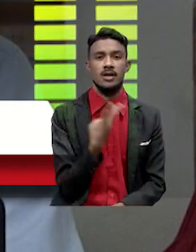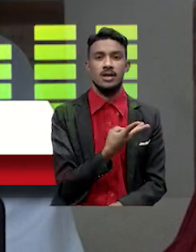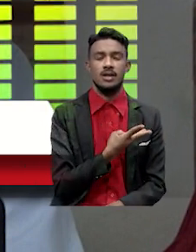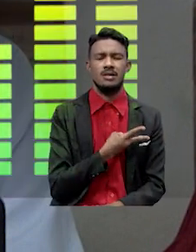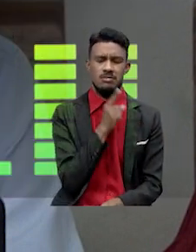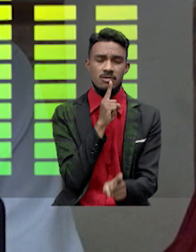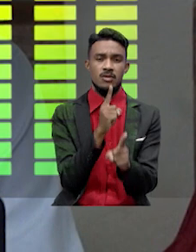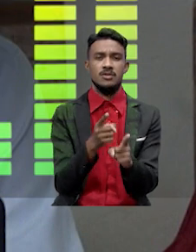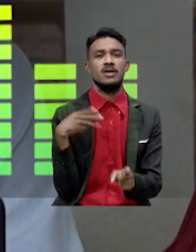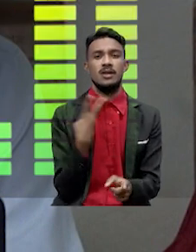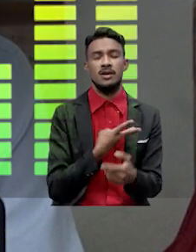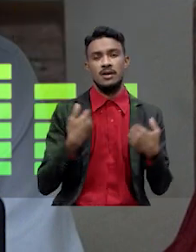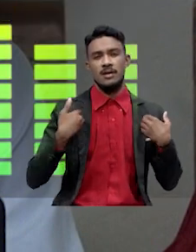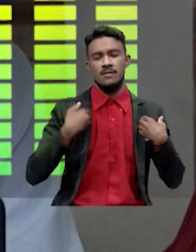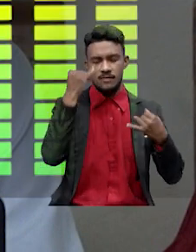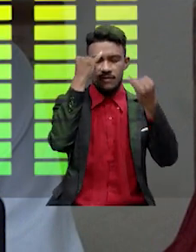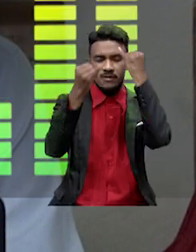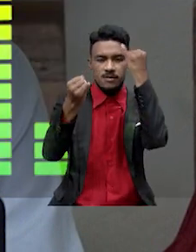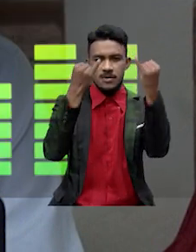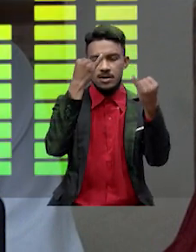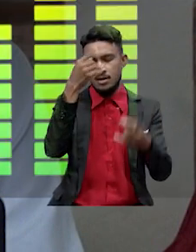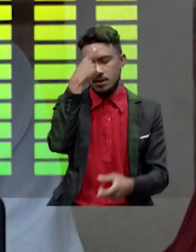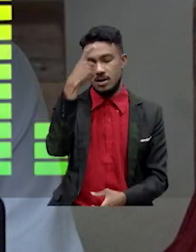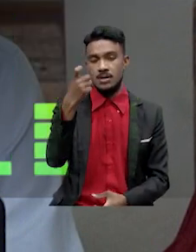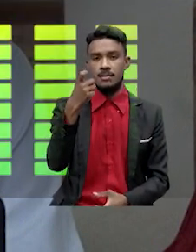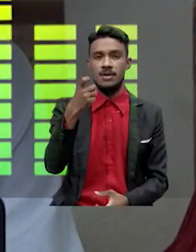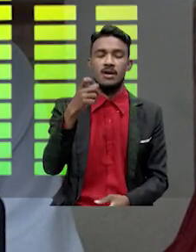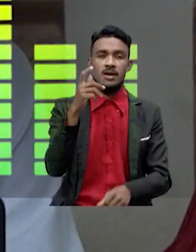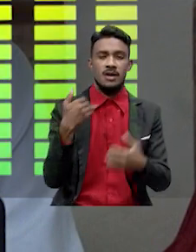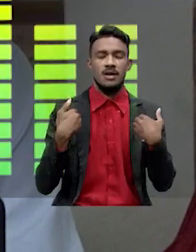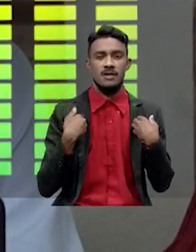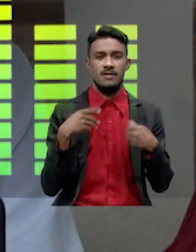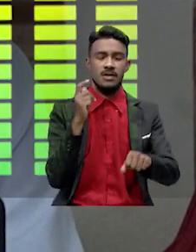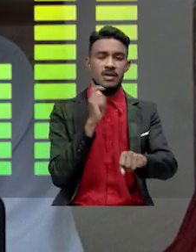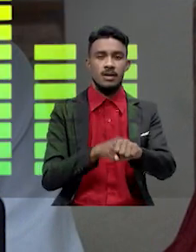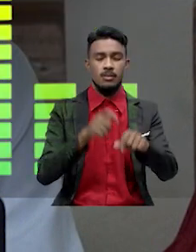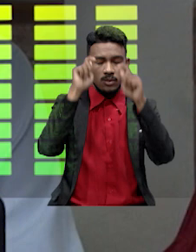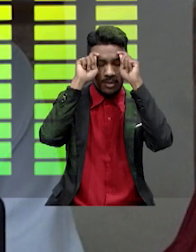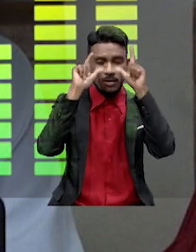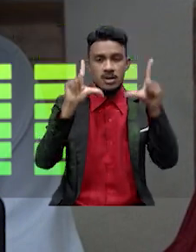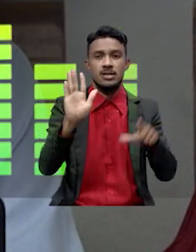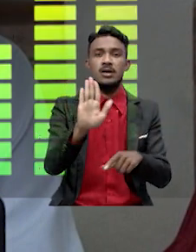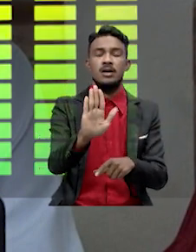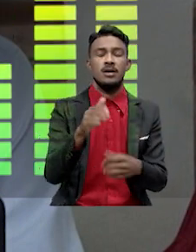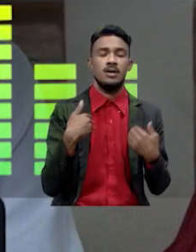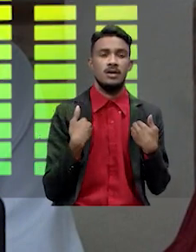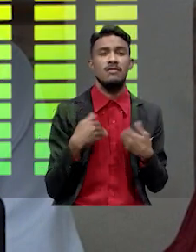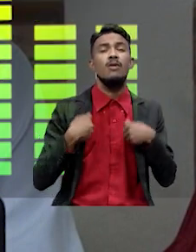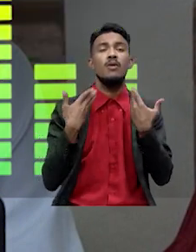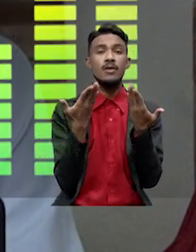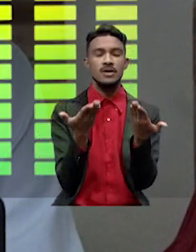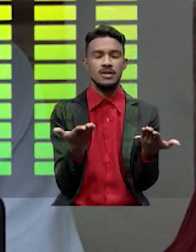lolos kita mesti informa tambah kondisi atau situasi Timor Leste ini ya oleh sama